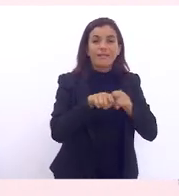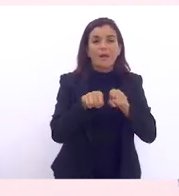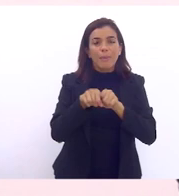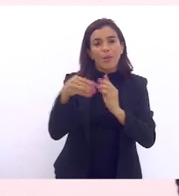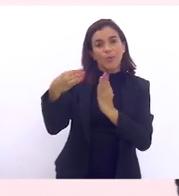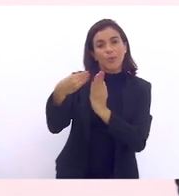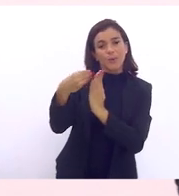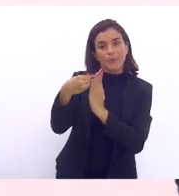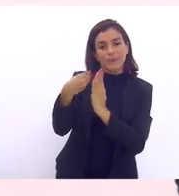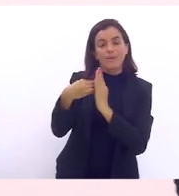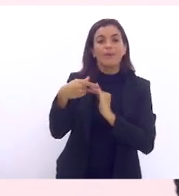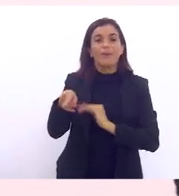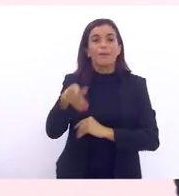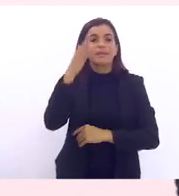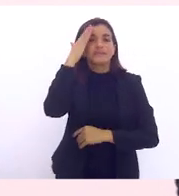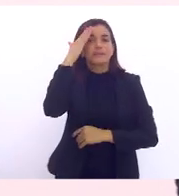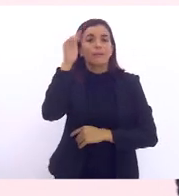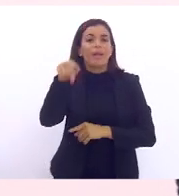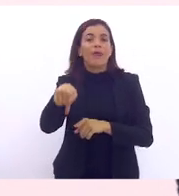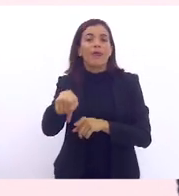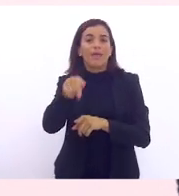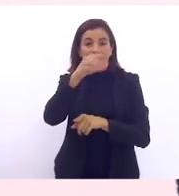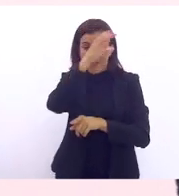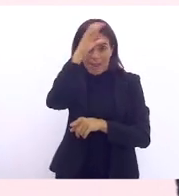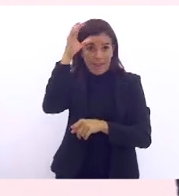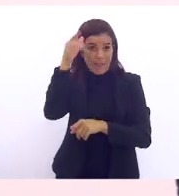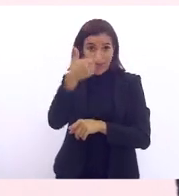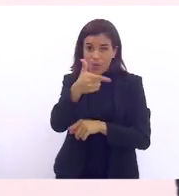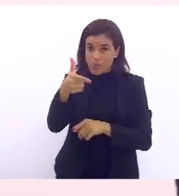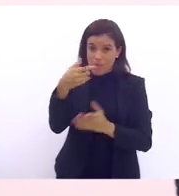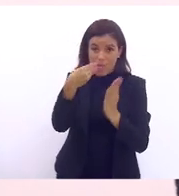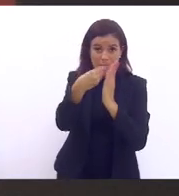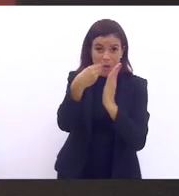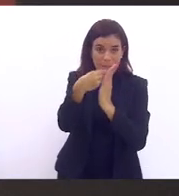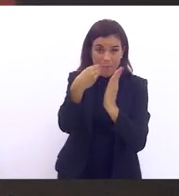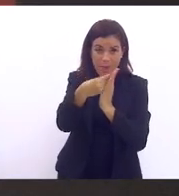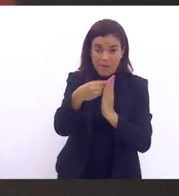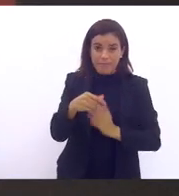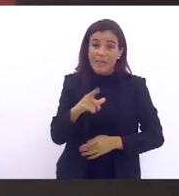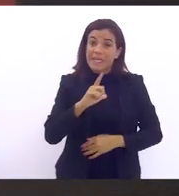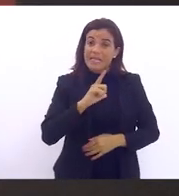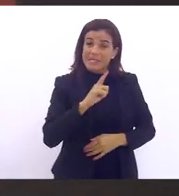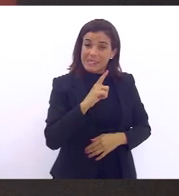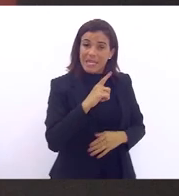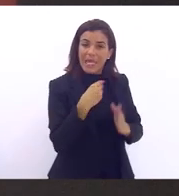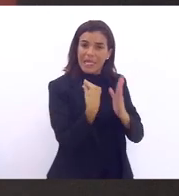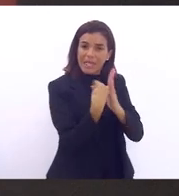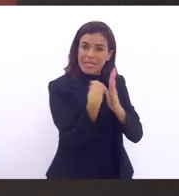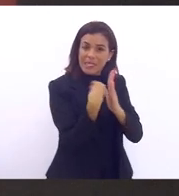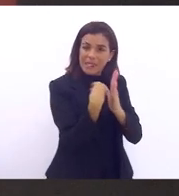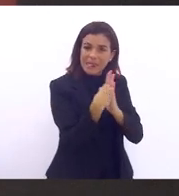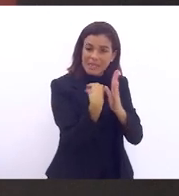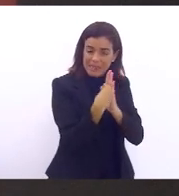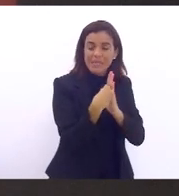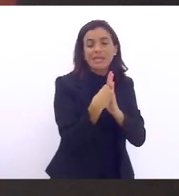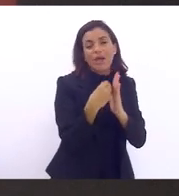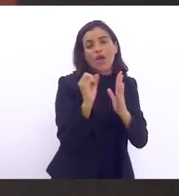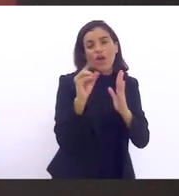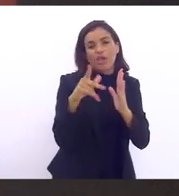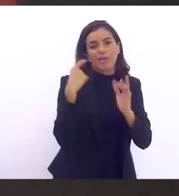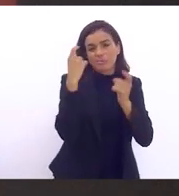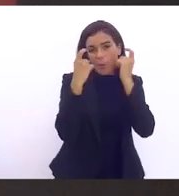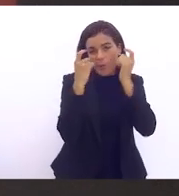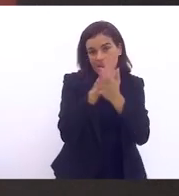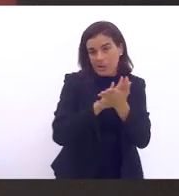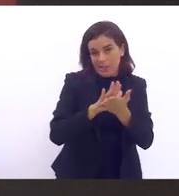preciso cuidar do cliente que não tem tag eu preciso ler a placa desse cliente quando o cliente já tem tag a gente não tem uma preocupação muito